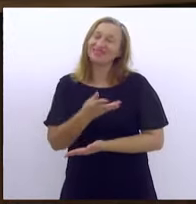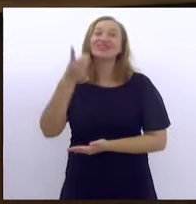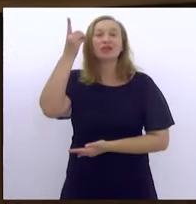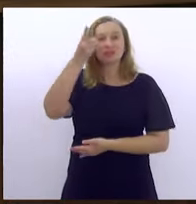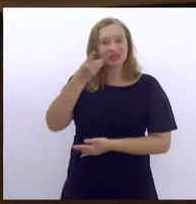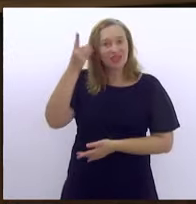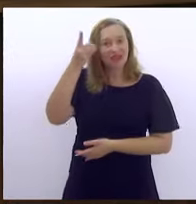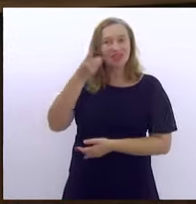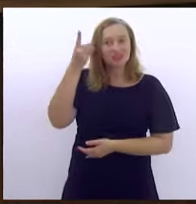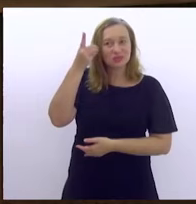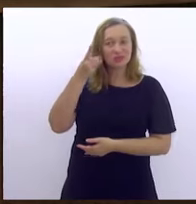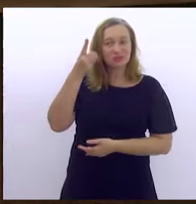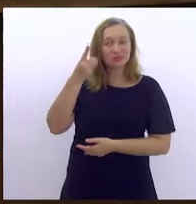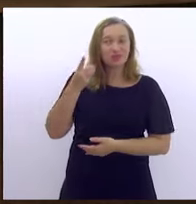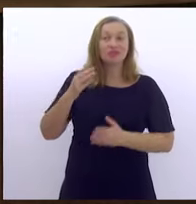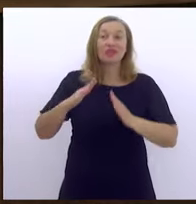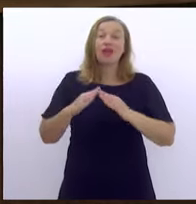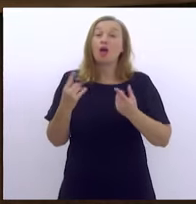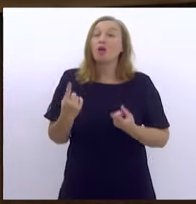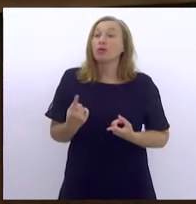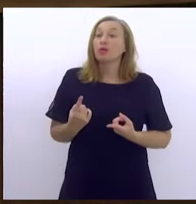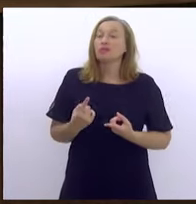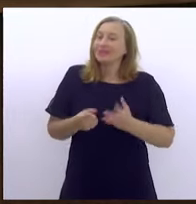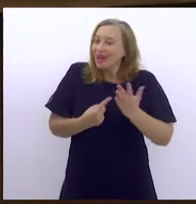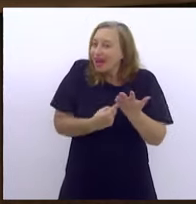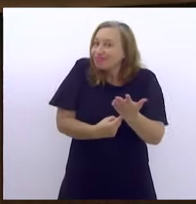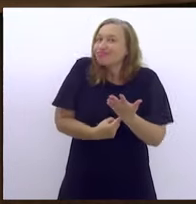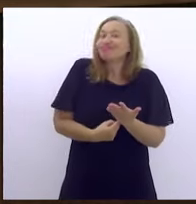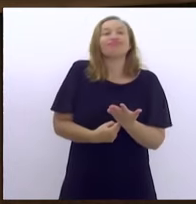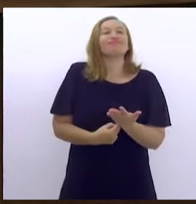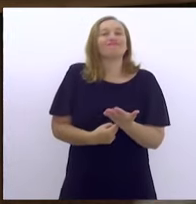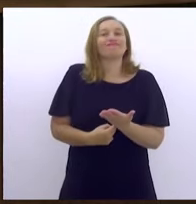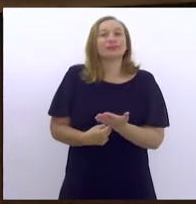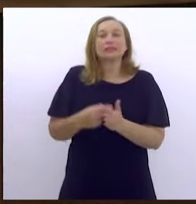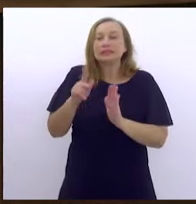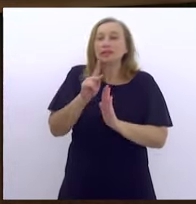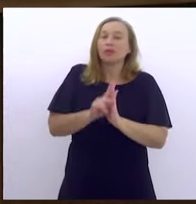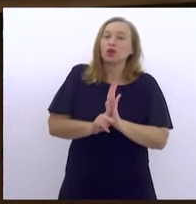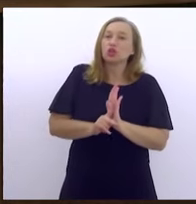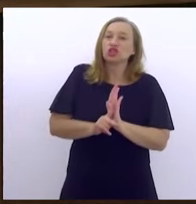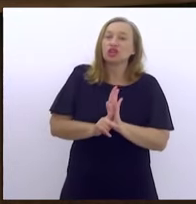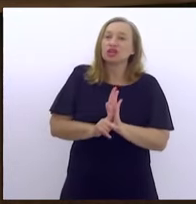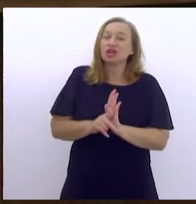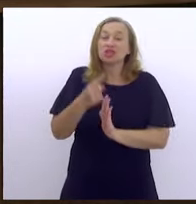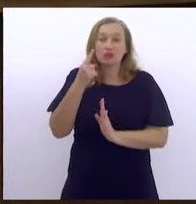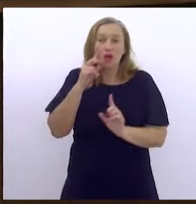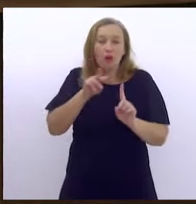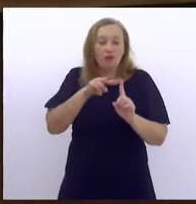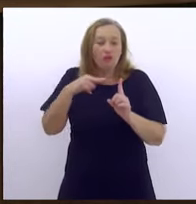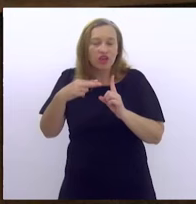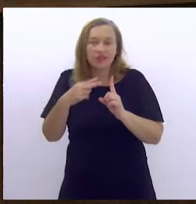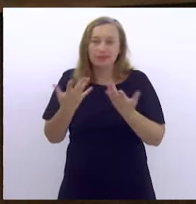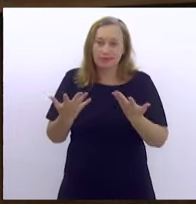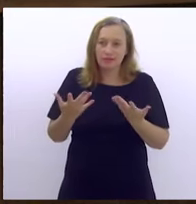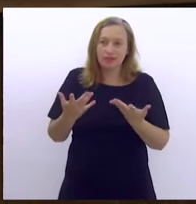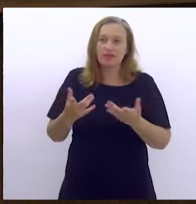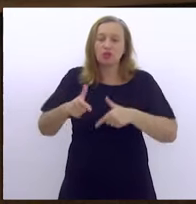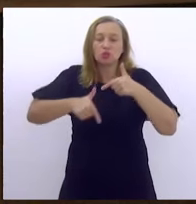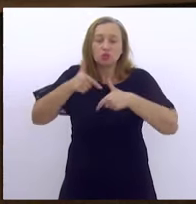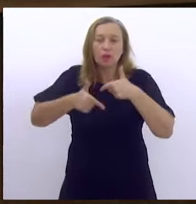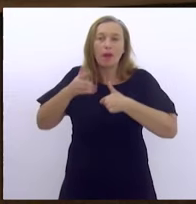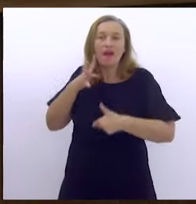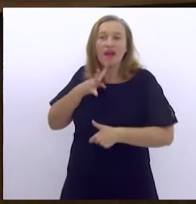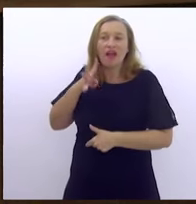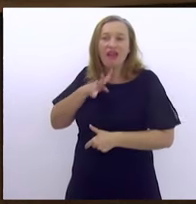deputados da casa, por estar me ajudando, né? Esse projeto, a gente visa realmente, a gente faz um trabalho muito